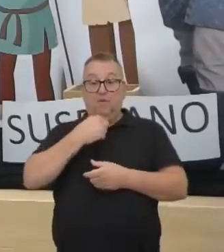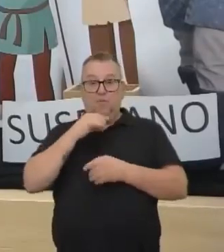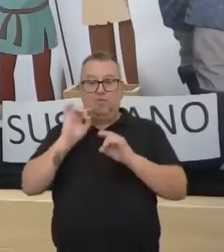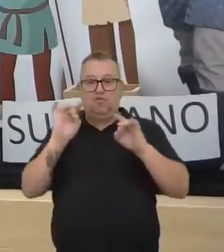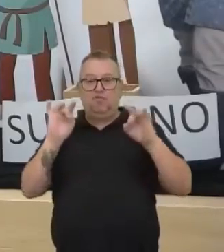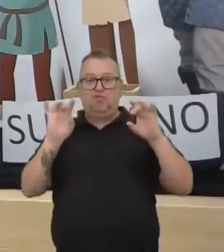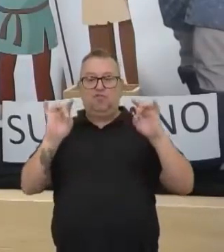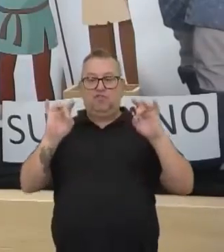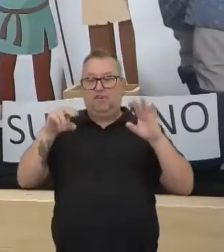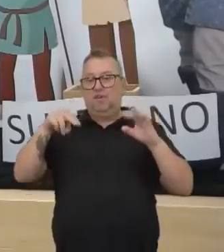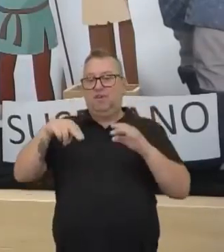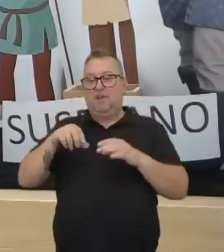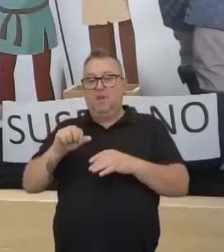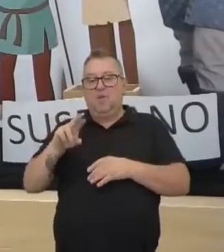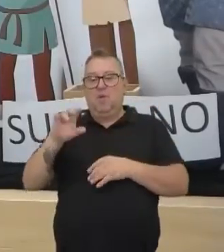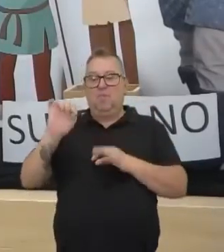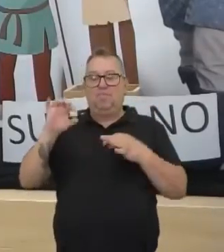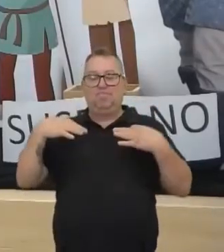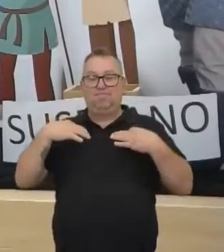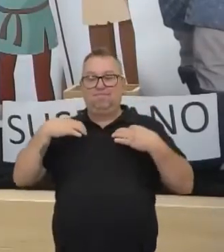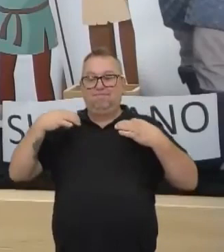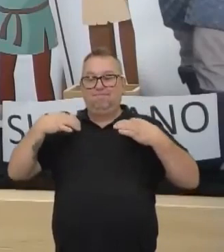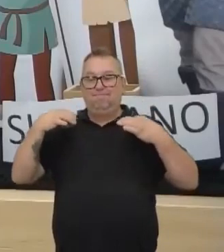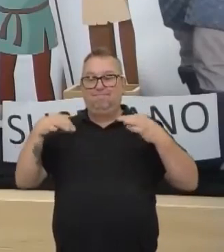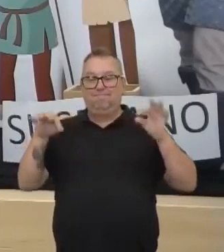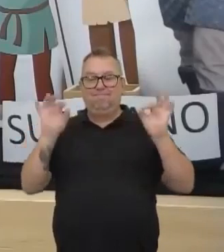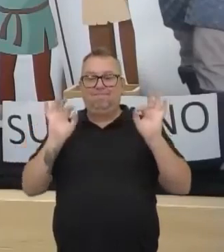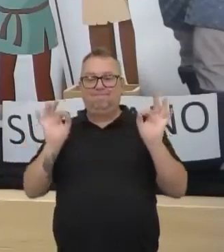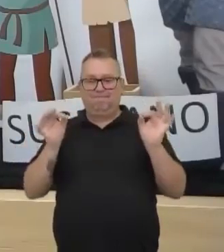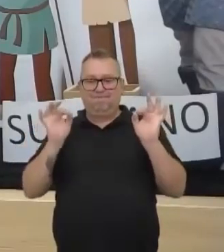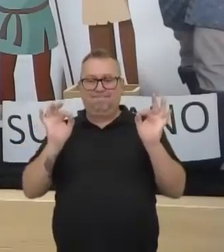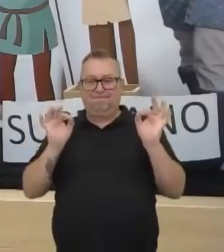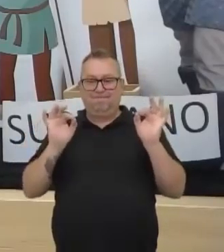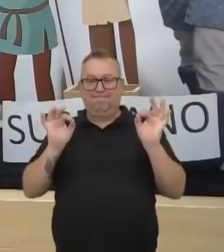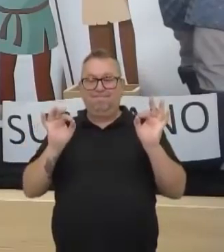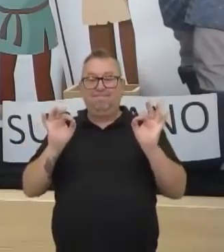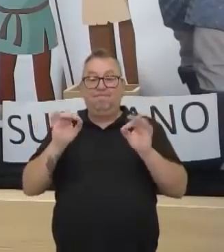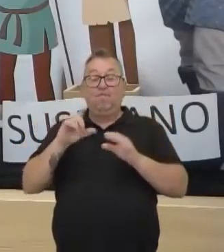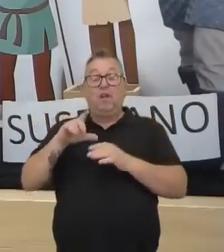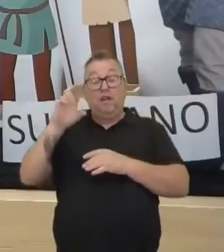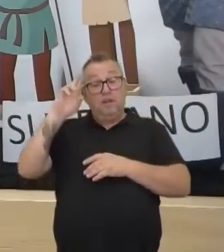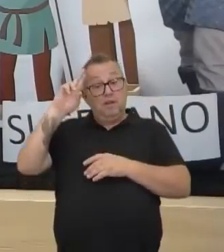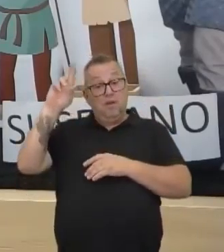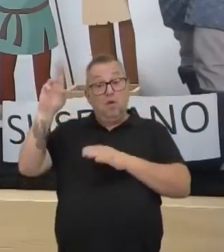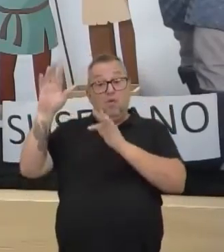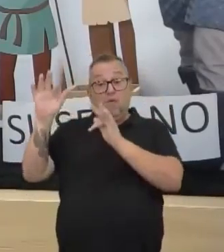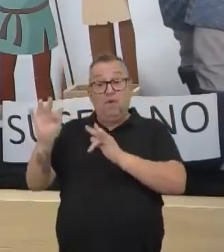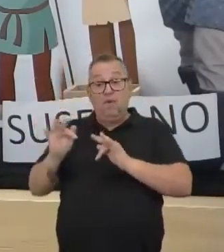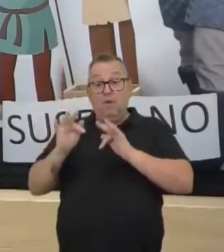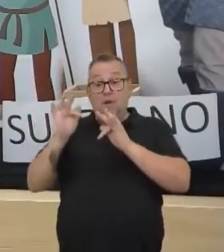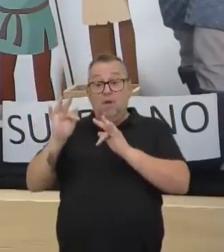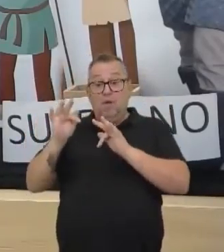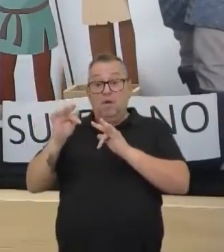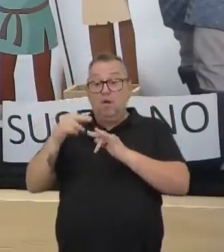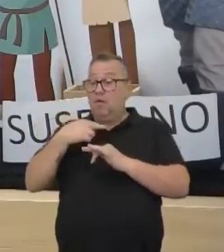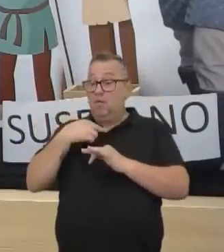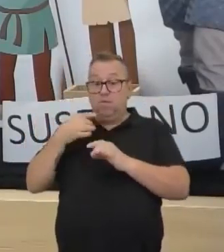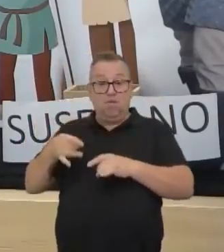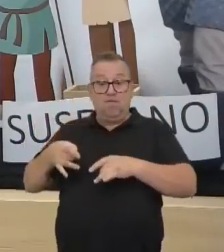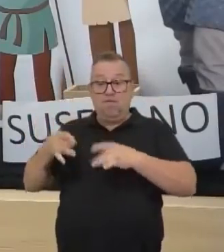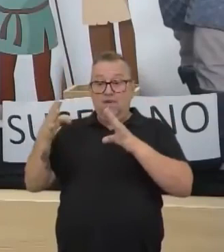que eu descrevi com roupas mais nobres, mais sofisticadas, esse senhor feudal, ele não pode vender os